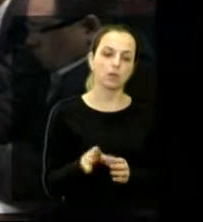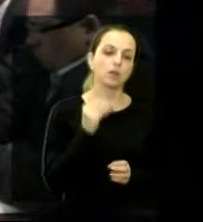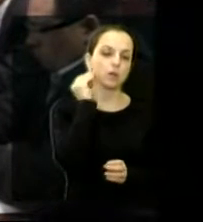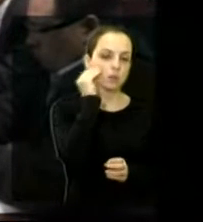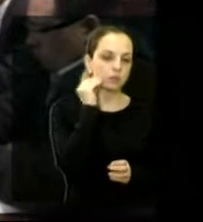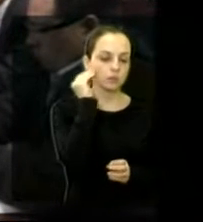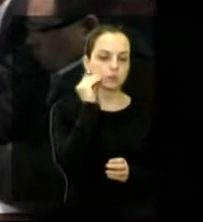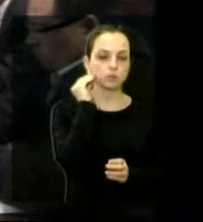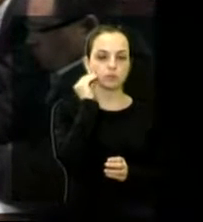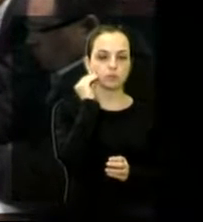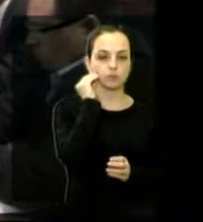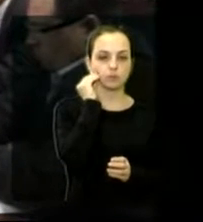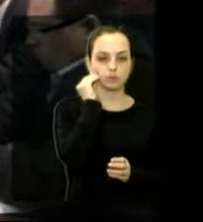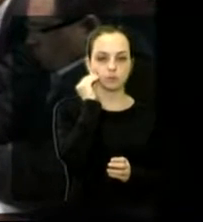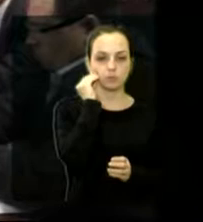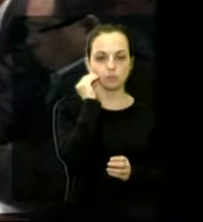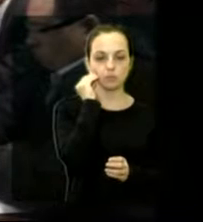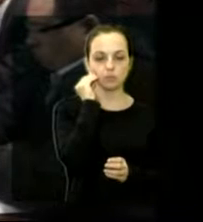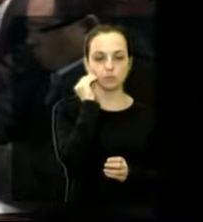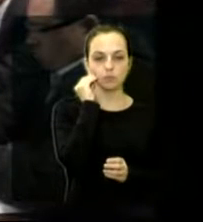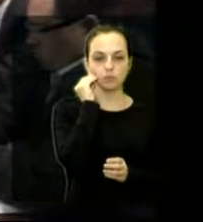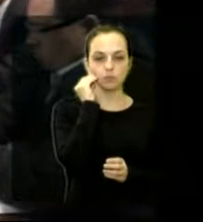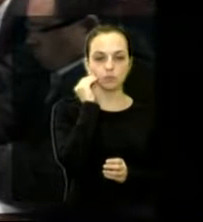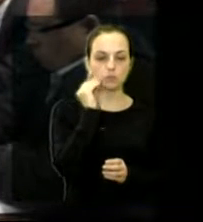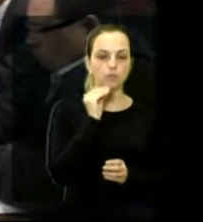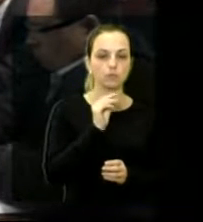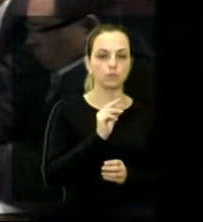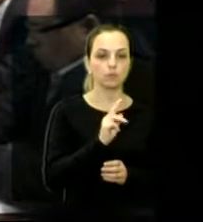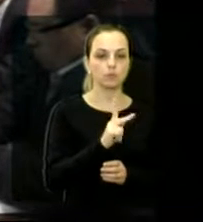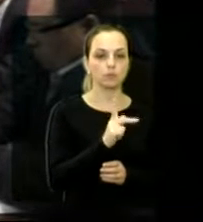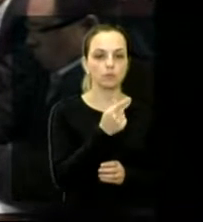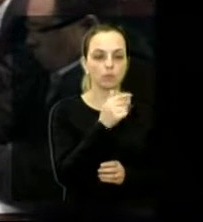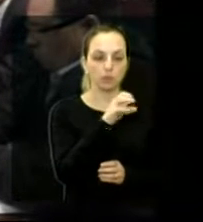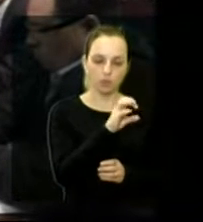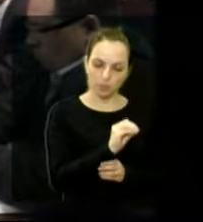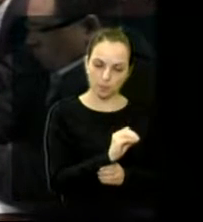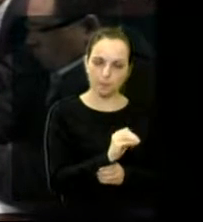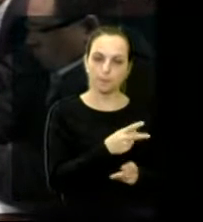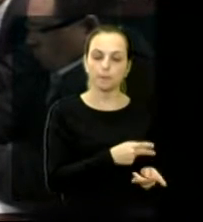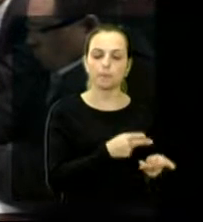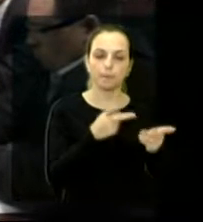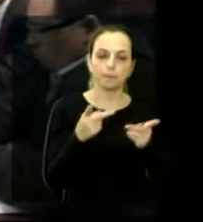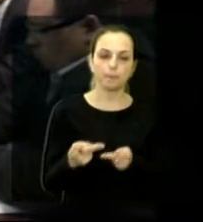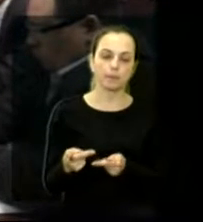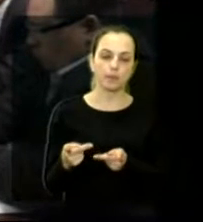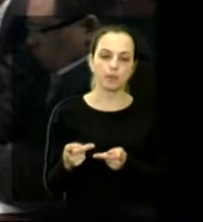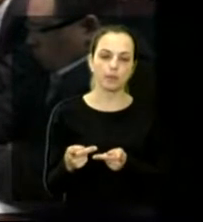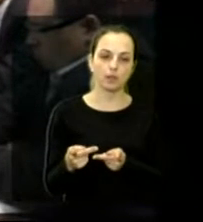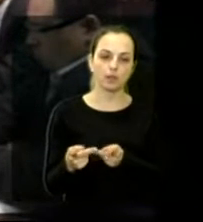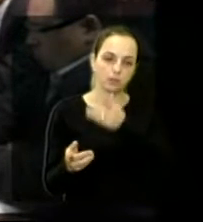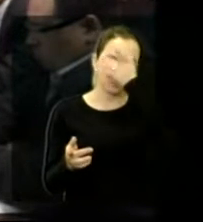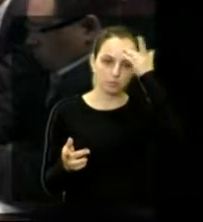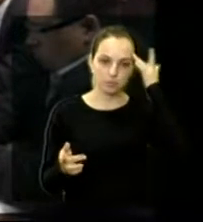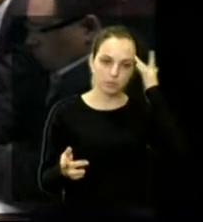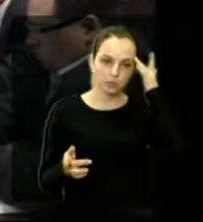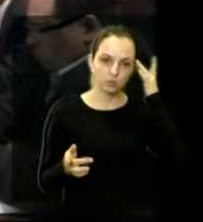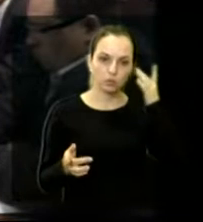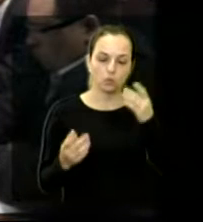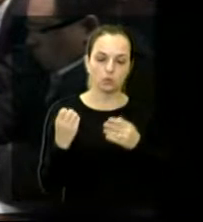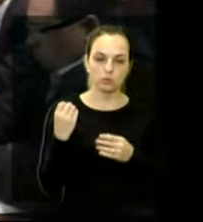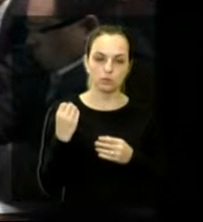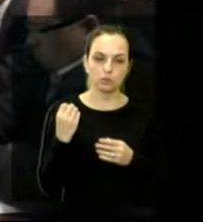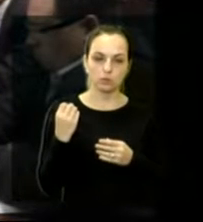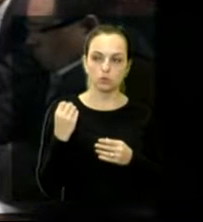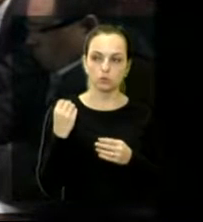para que o Theo ia para lá, convidamos o pessoal do turismo de Araraquara,